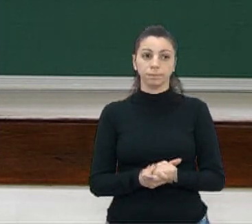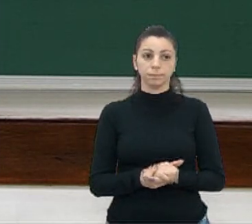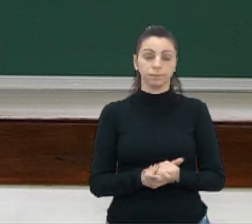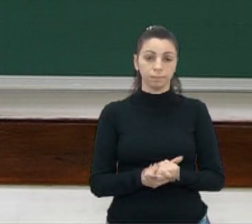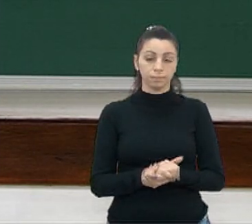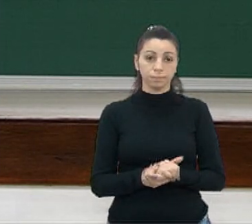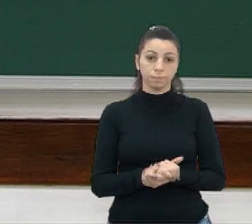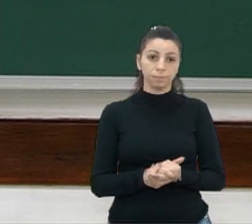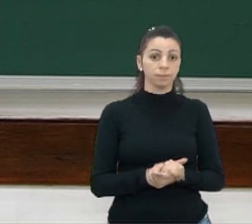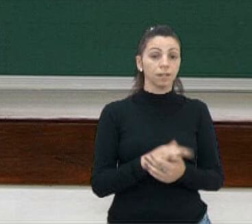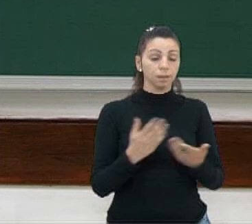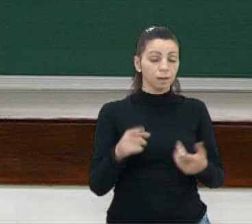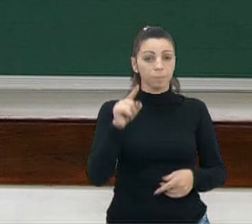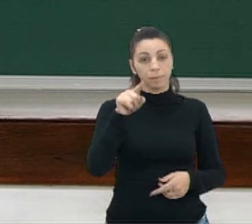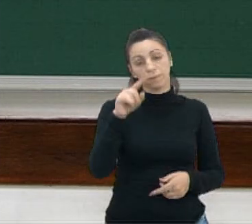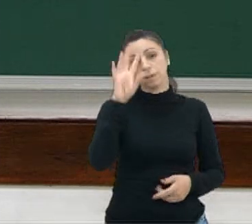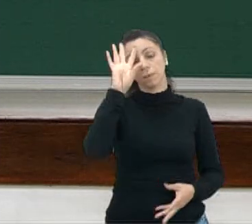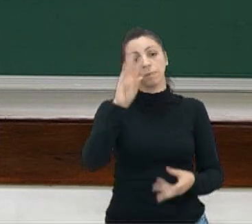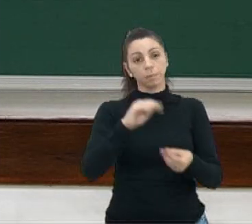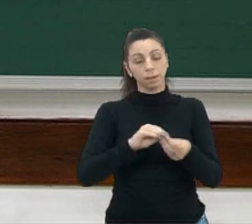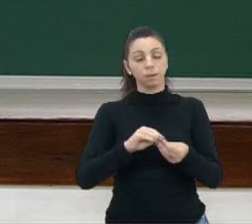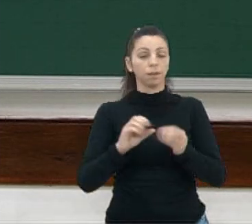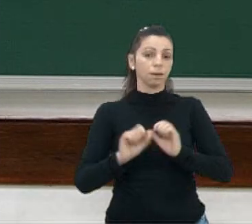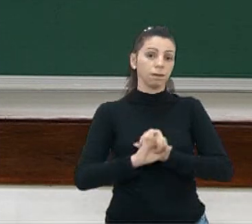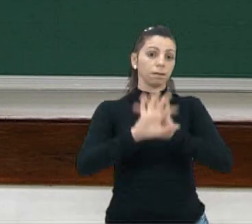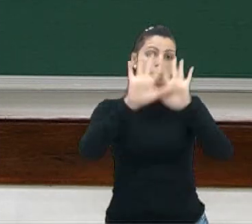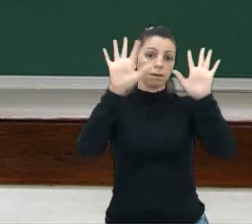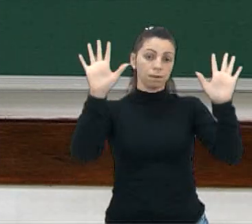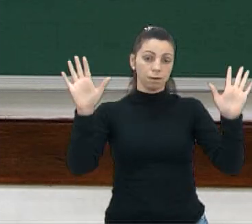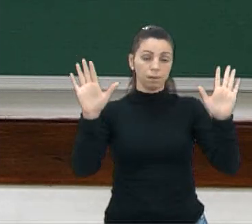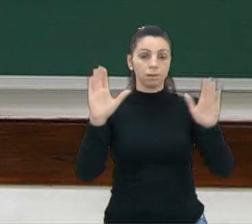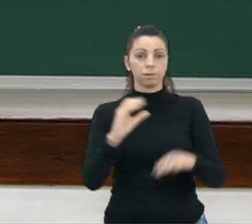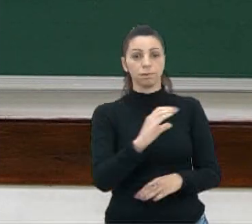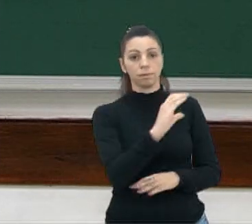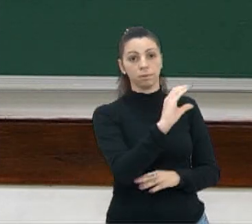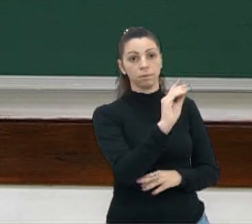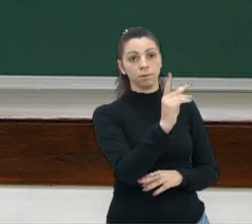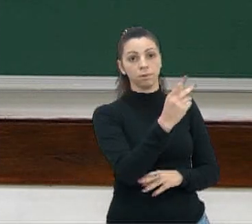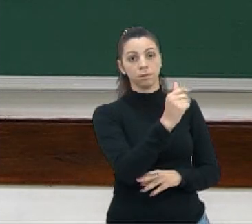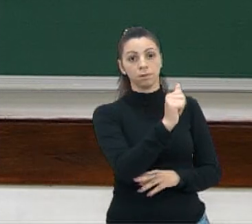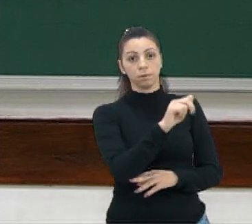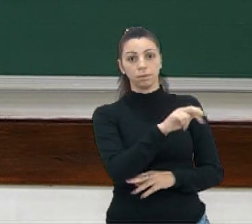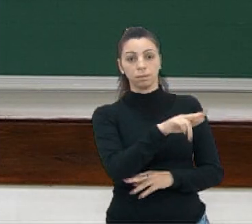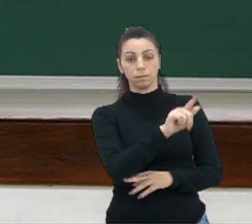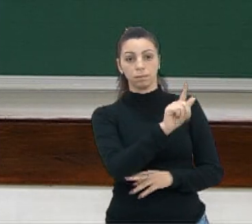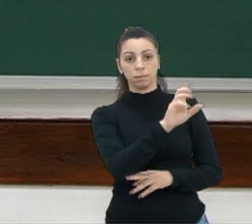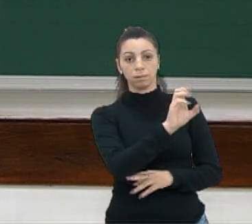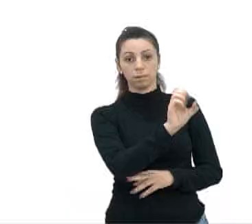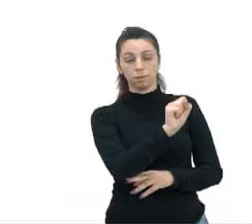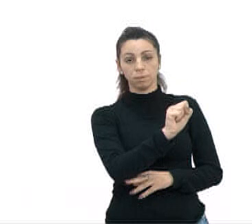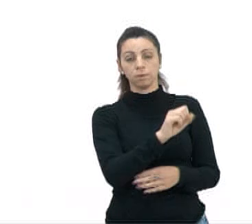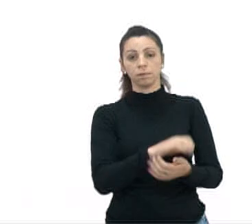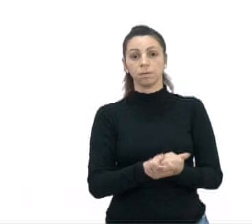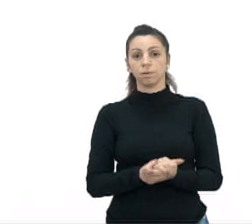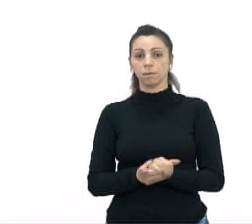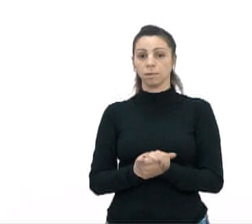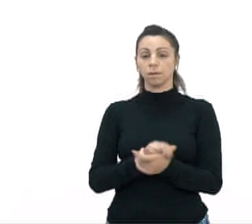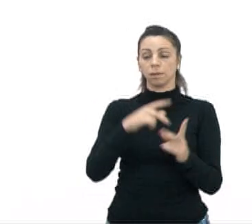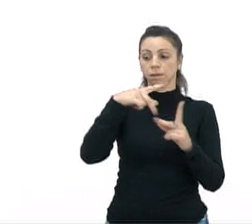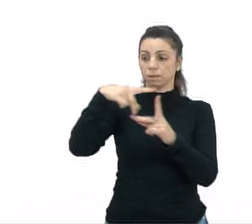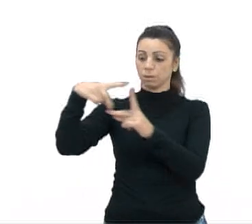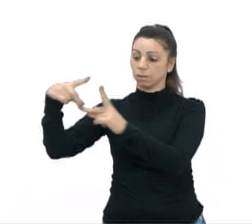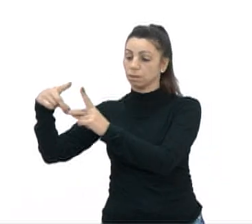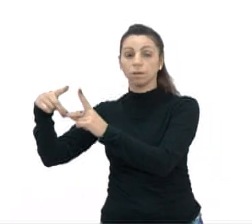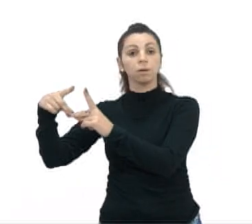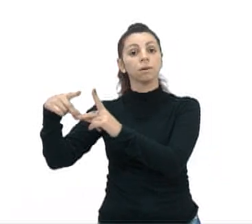você entender bem a charge e a tira, como nós vimos tanto no exemplo da charge como no exemplo da tira, é importante que você considere uma